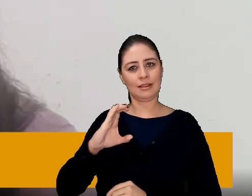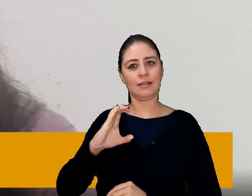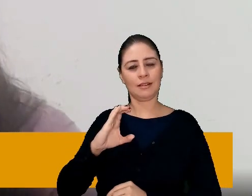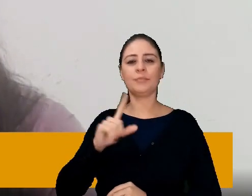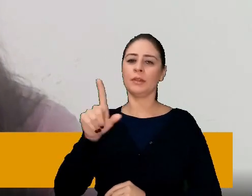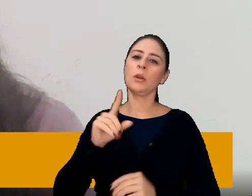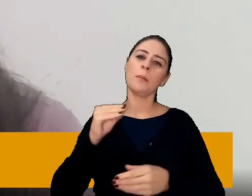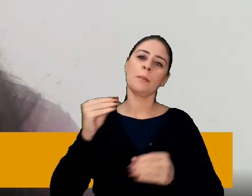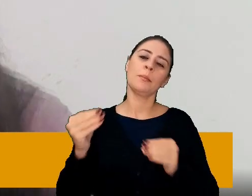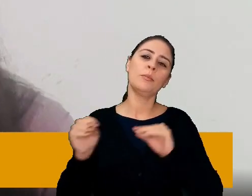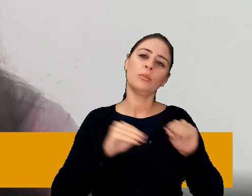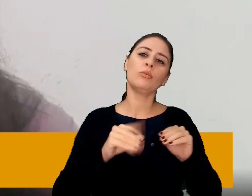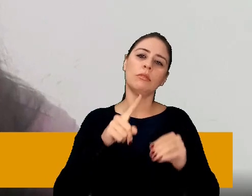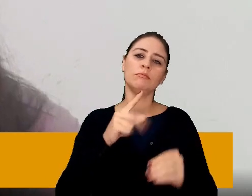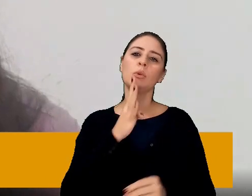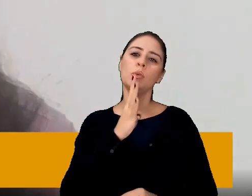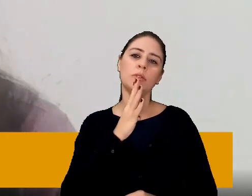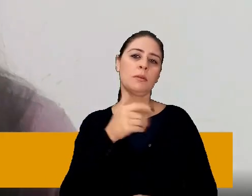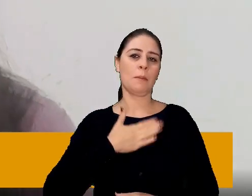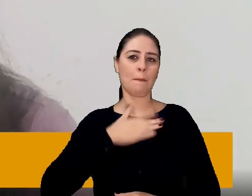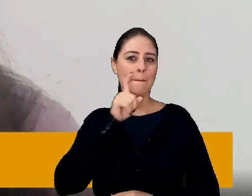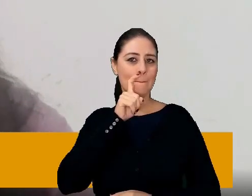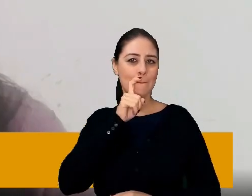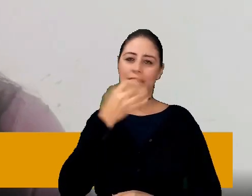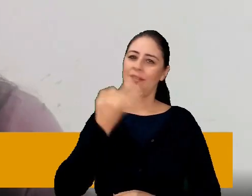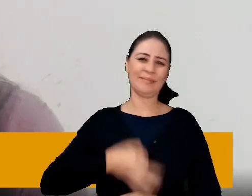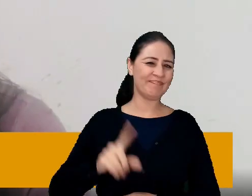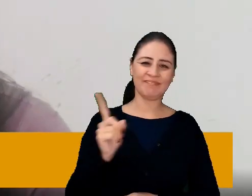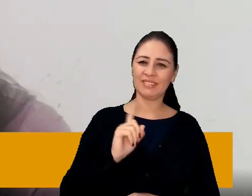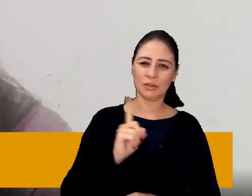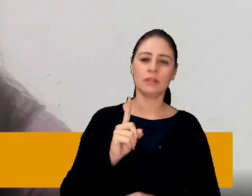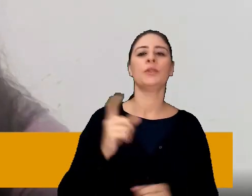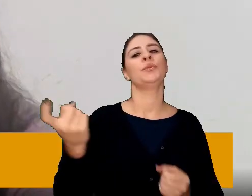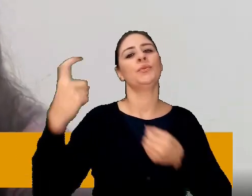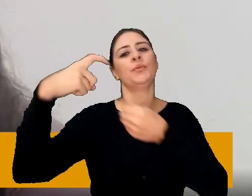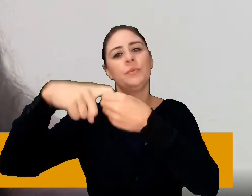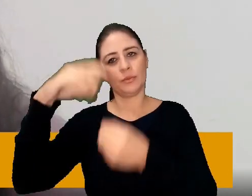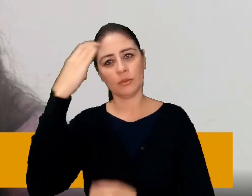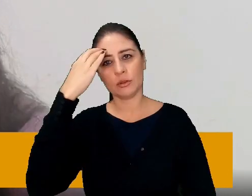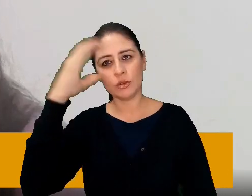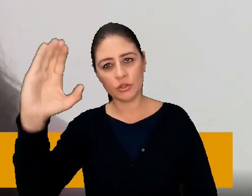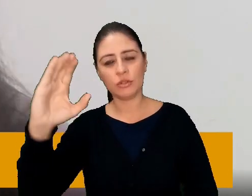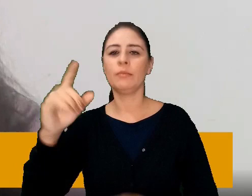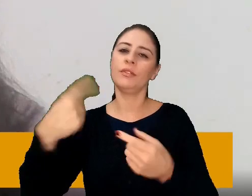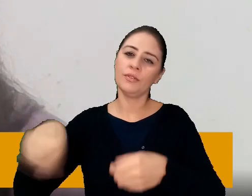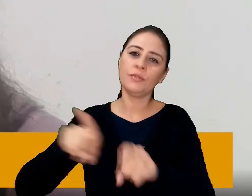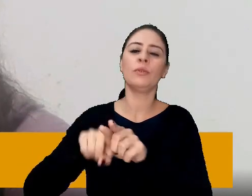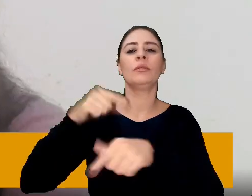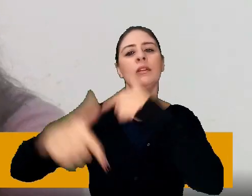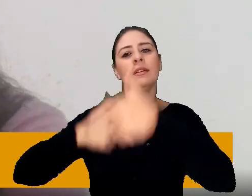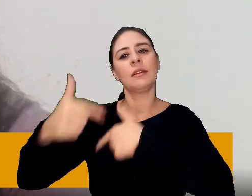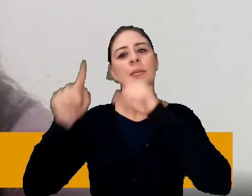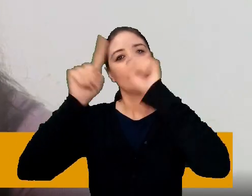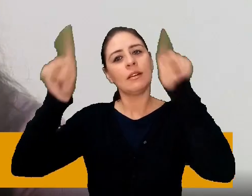Catarina. Lá teve um relacionamento com meu pai, não deu certo, voltou para Curitiba e voltou a trabalhar como